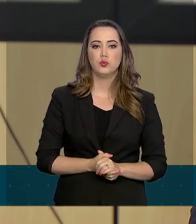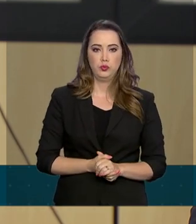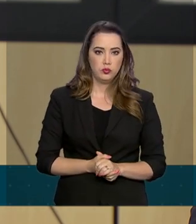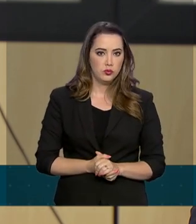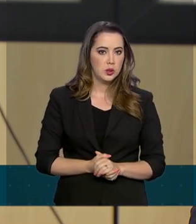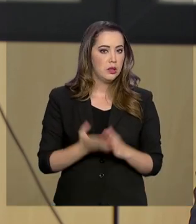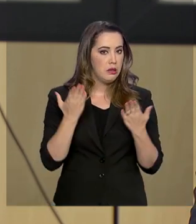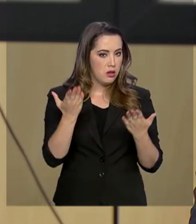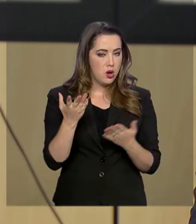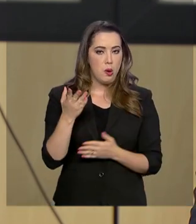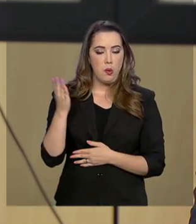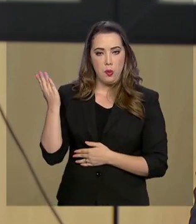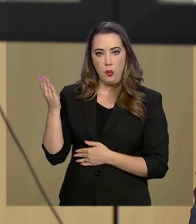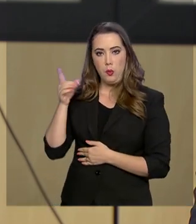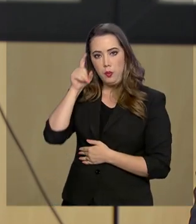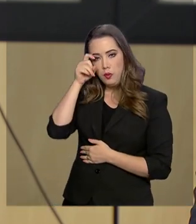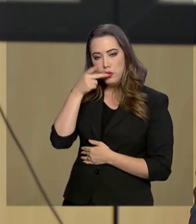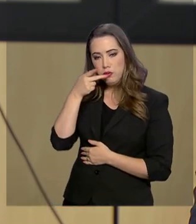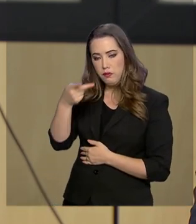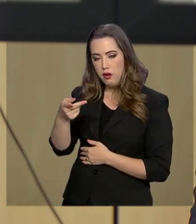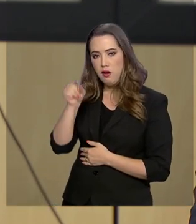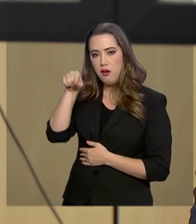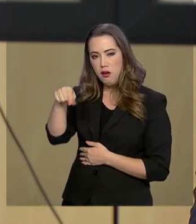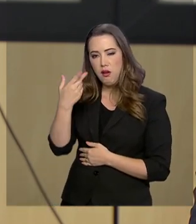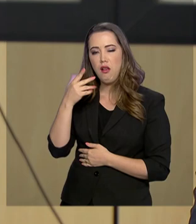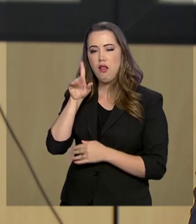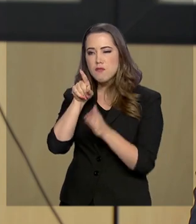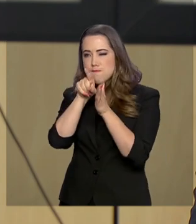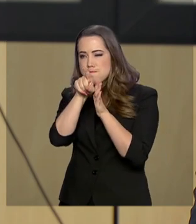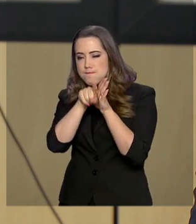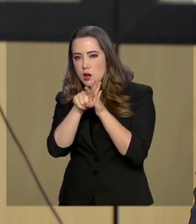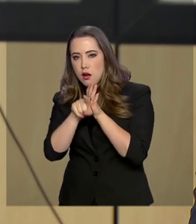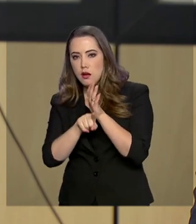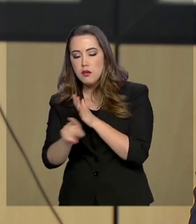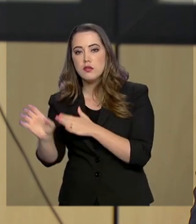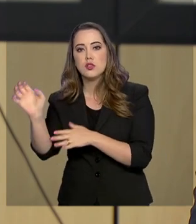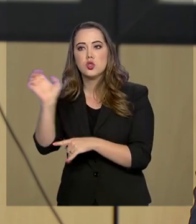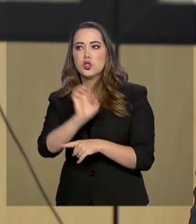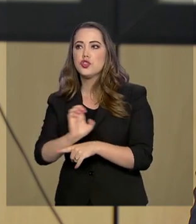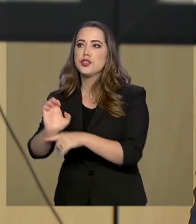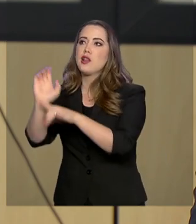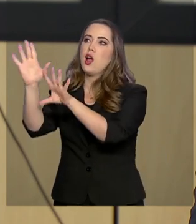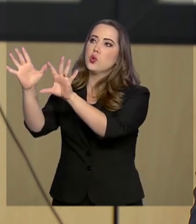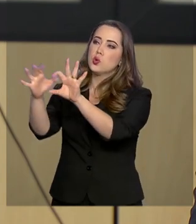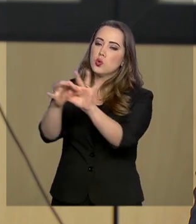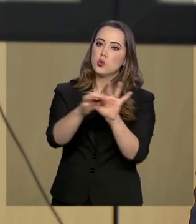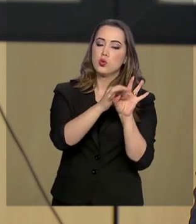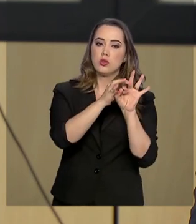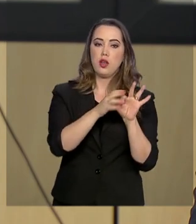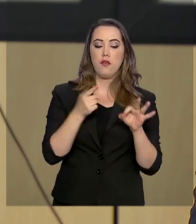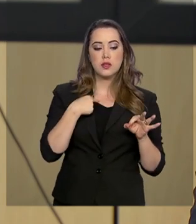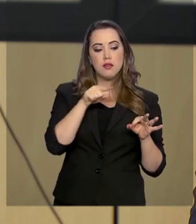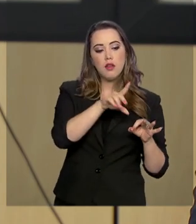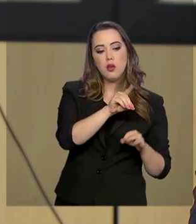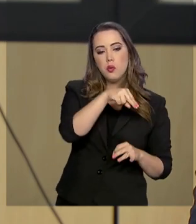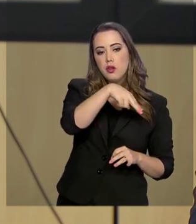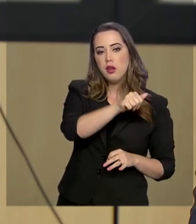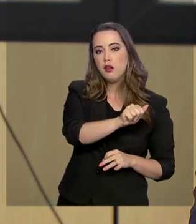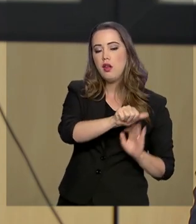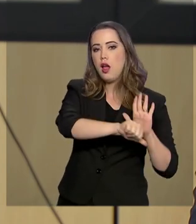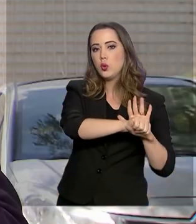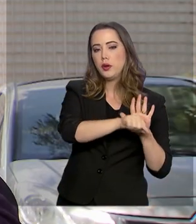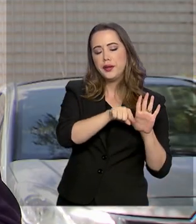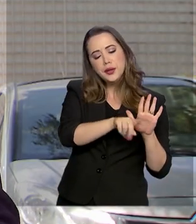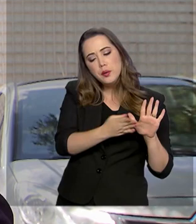colocando os dados dos vestígios e os dados dos condenados, há boas chances de resolução de